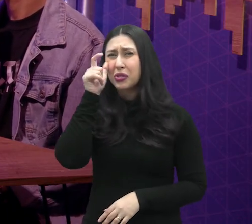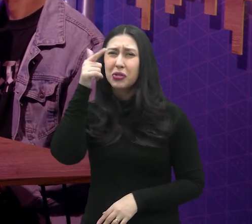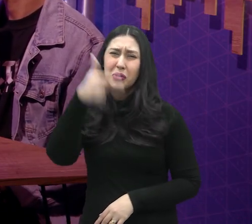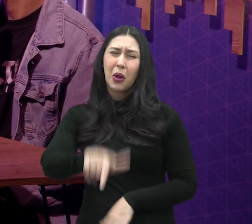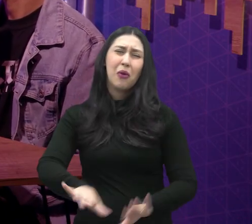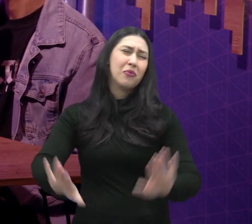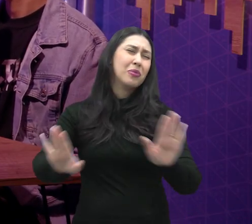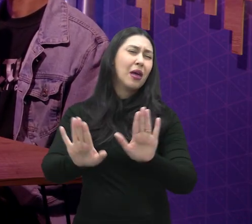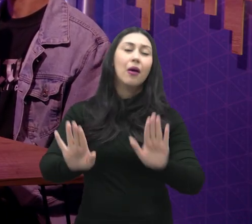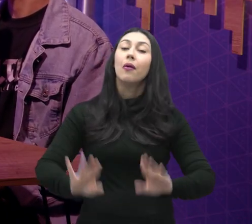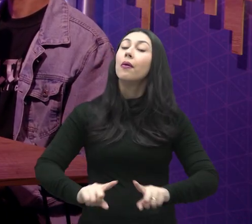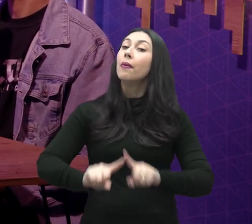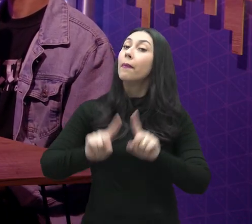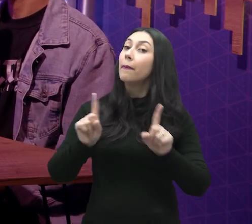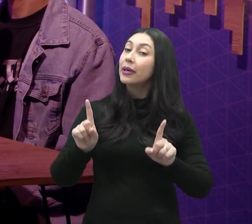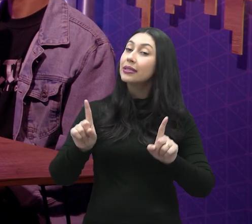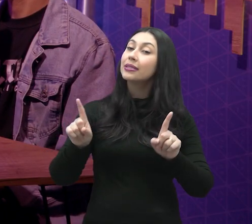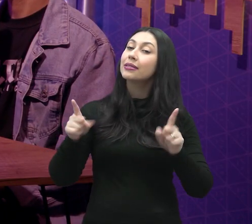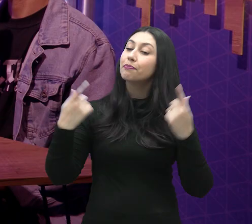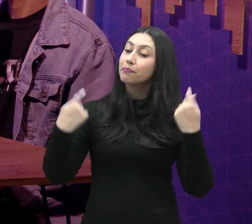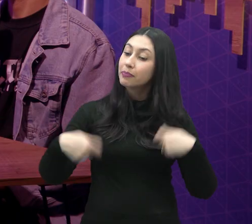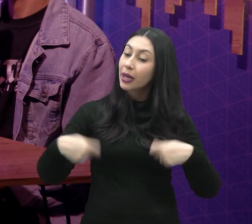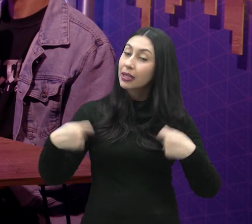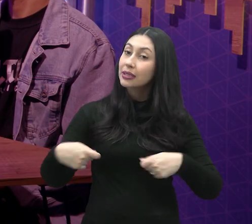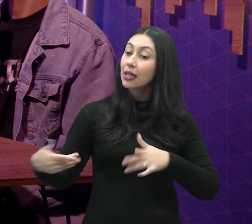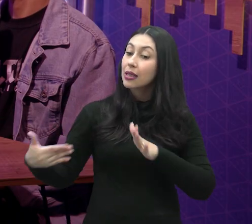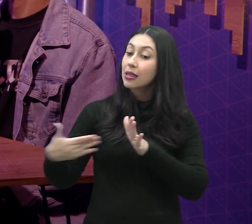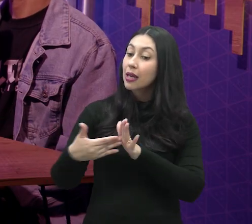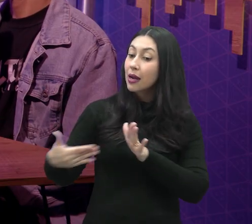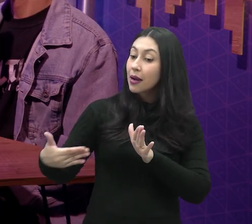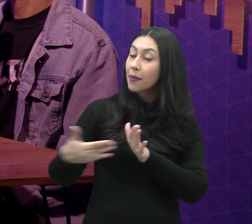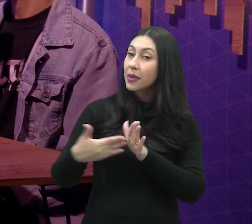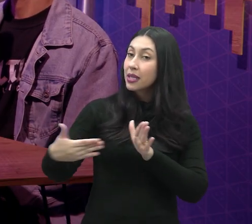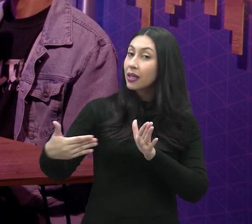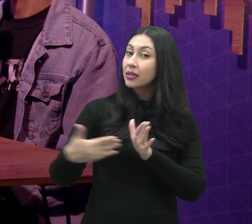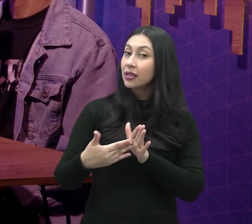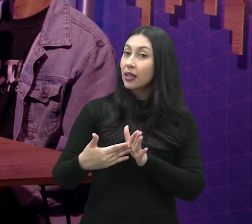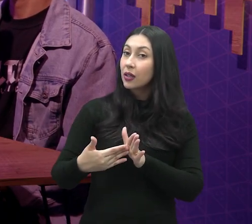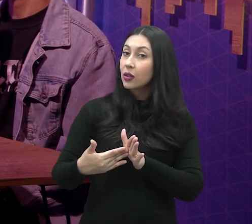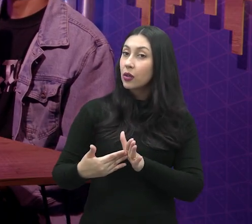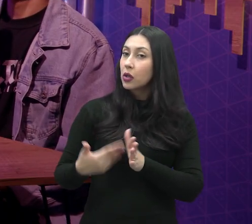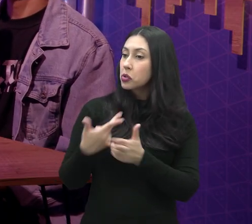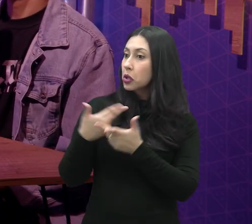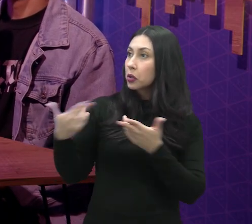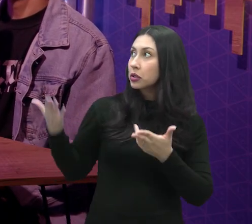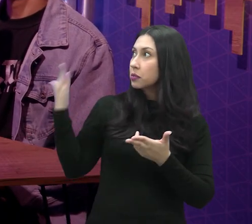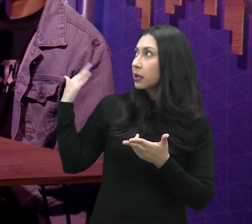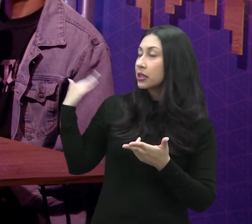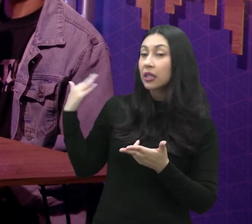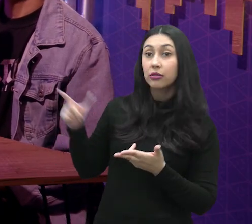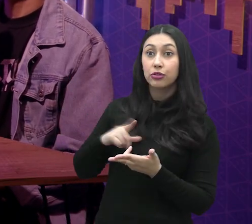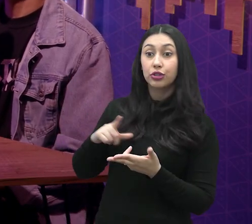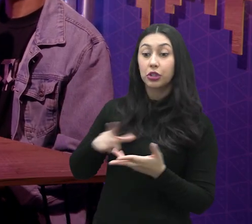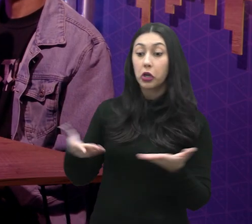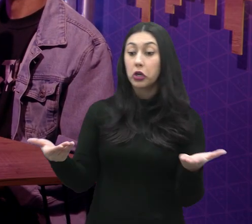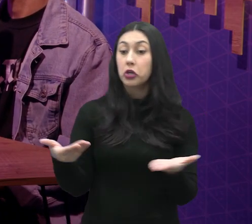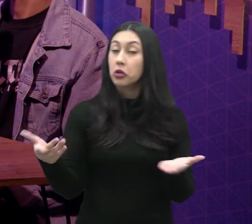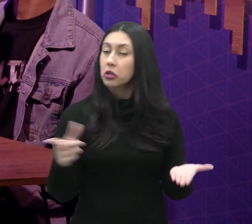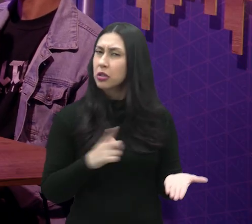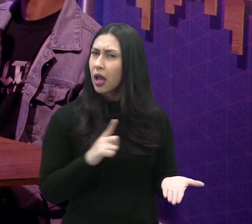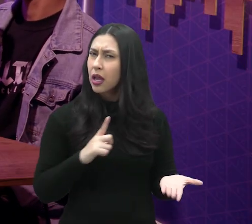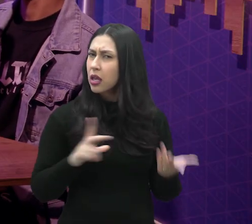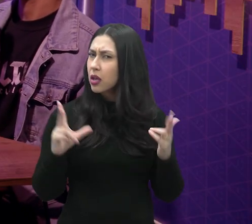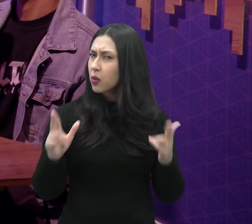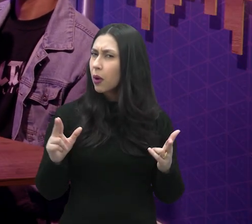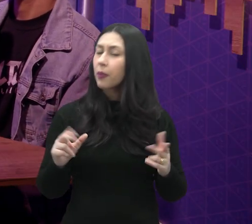sabe? Tipo, mas também existe limitações sobre o que era apresentado naquela época, o que é apresentado nessa.